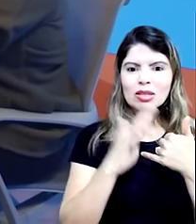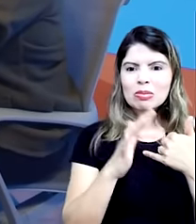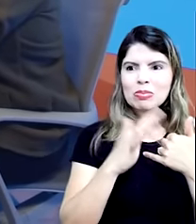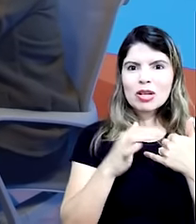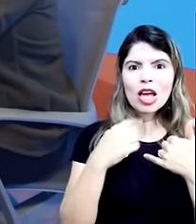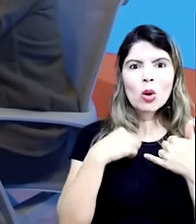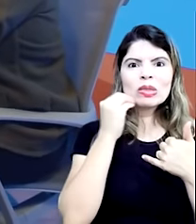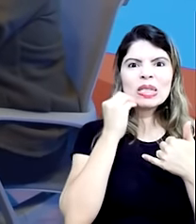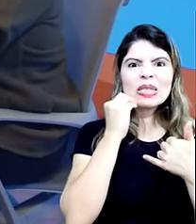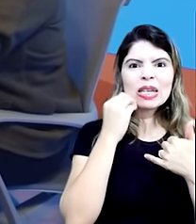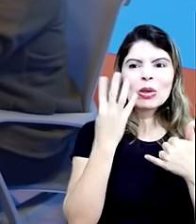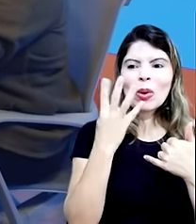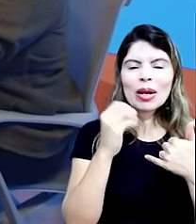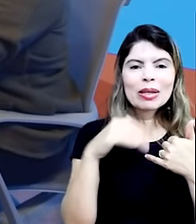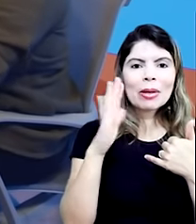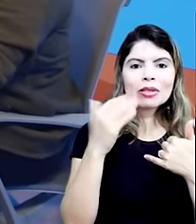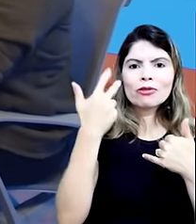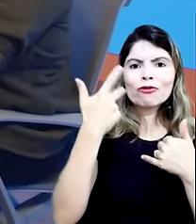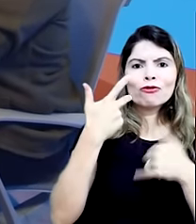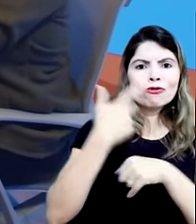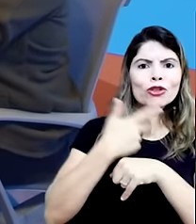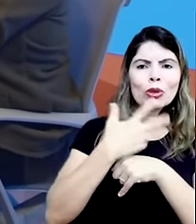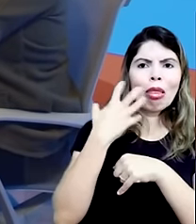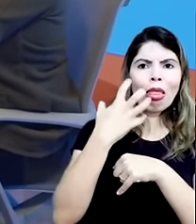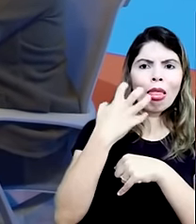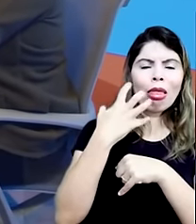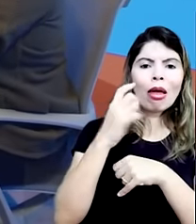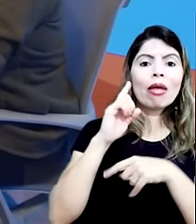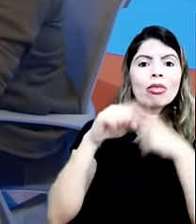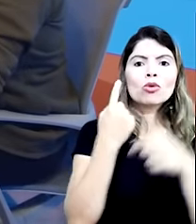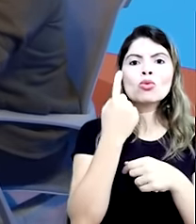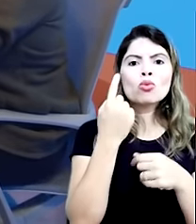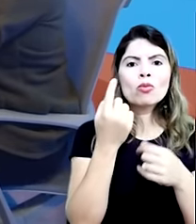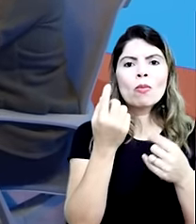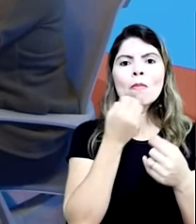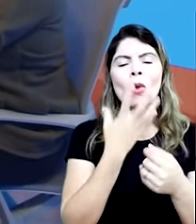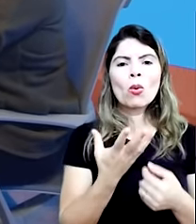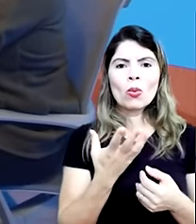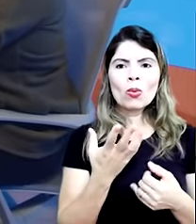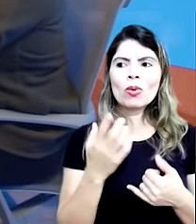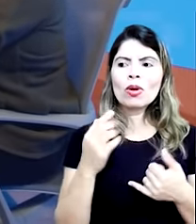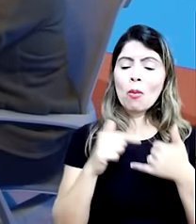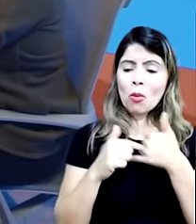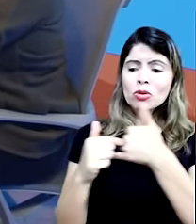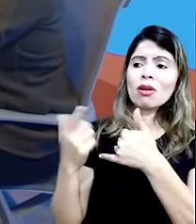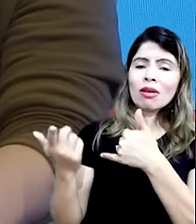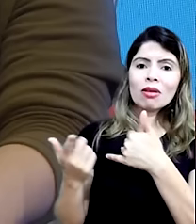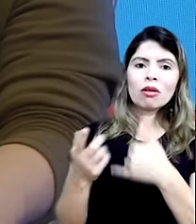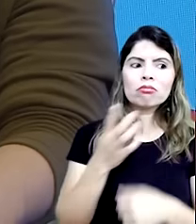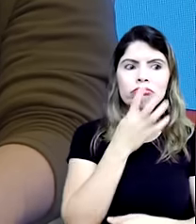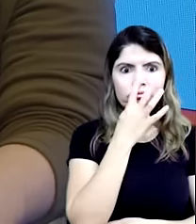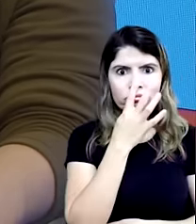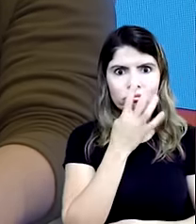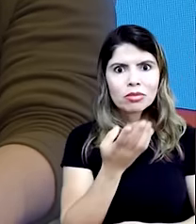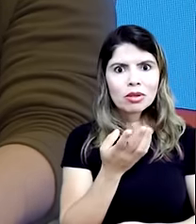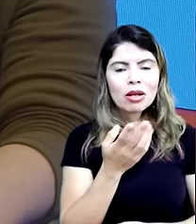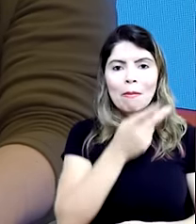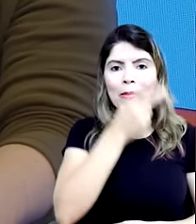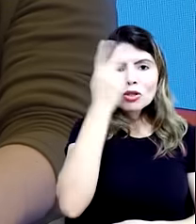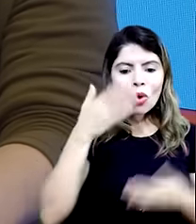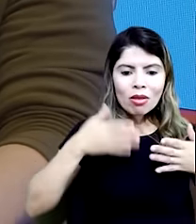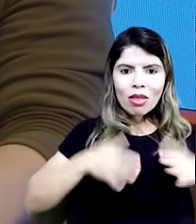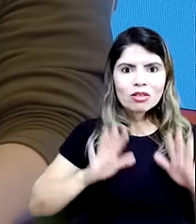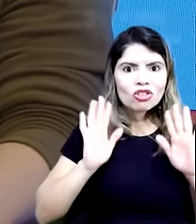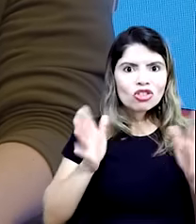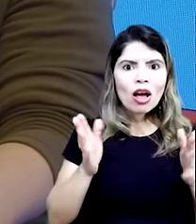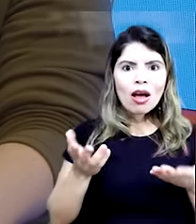isso faz muito faz um bom tempo mas eu falei é isso aqui que faz ficar bom porque você não vai conseguir ninguém nasce pronto